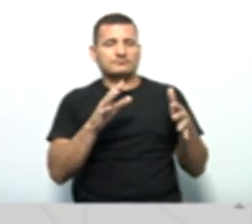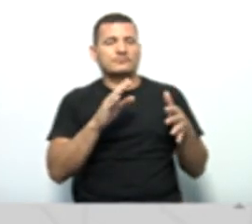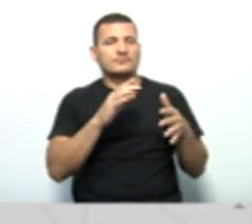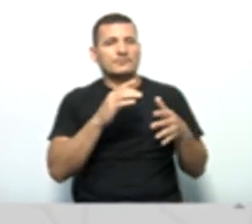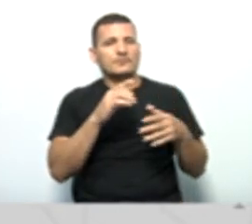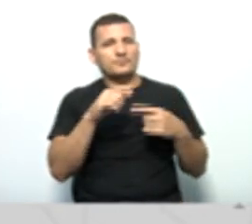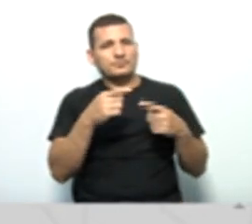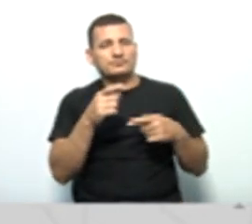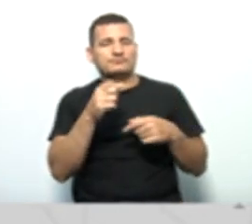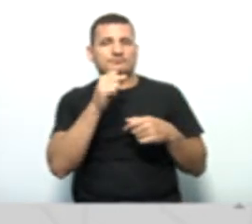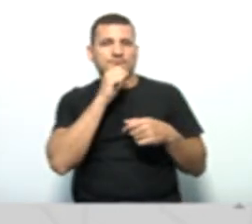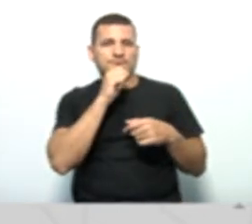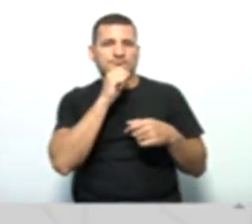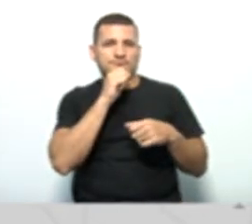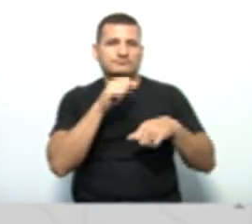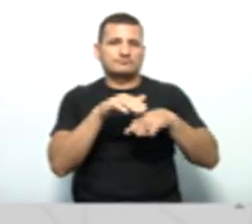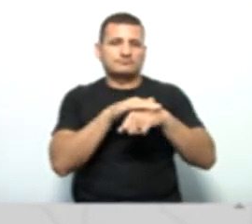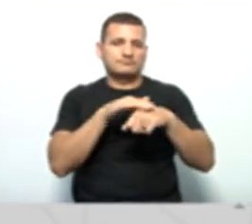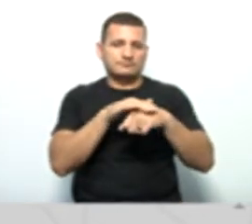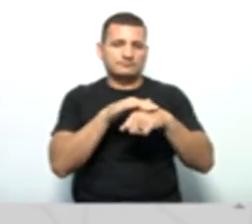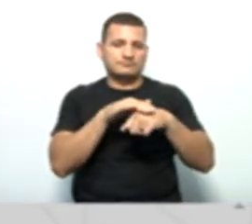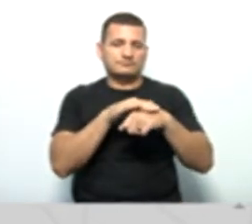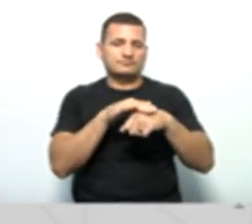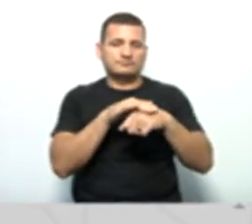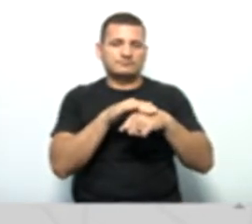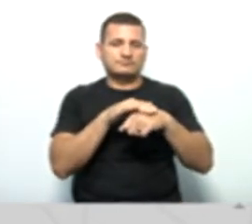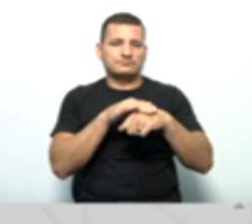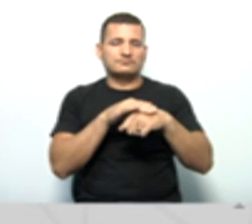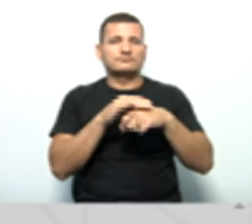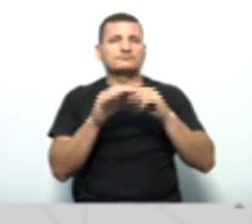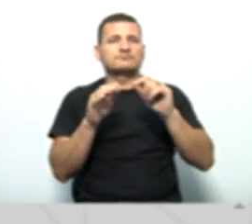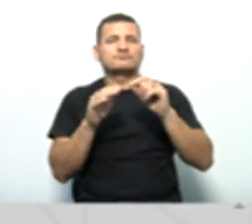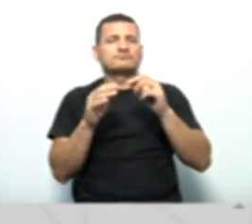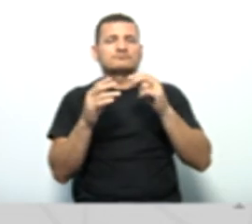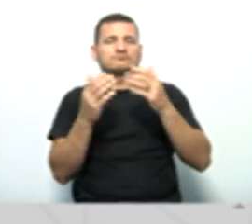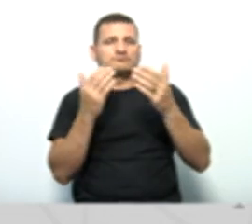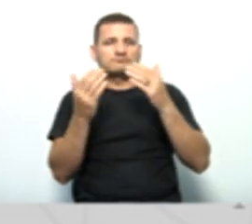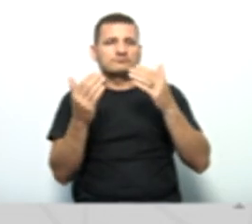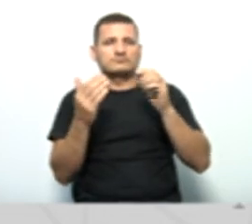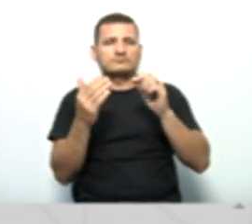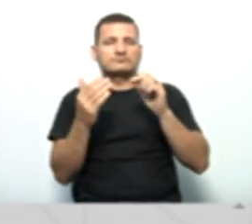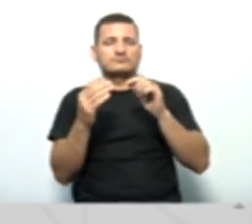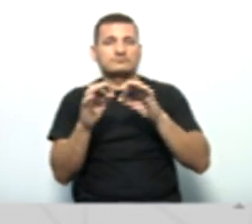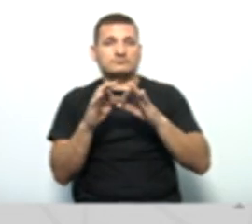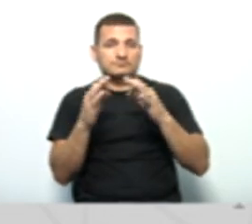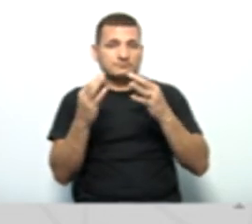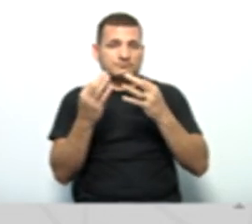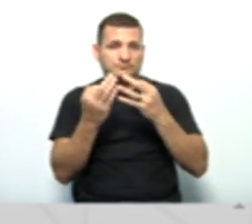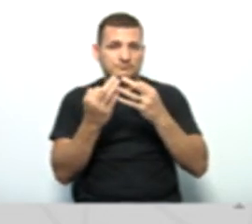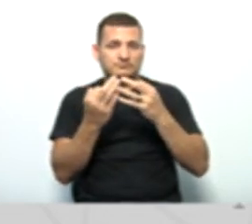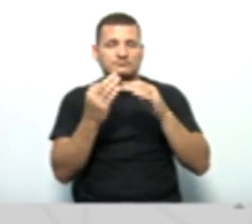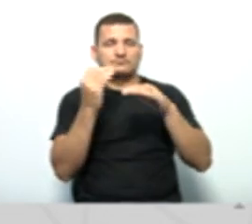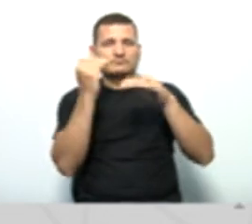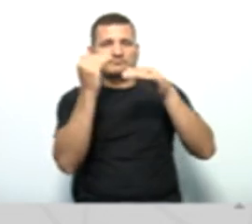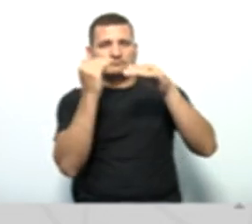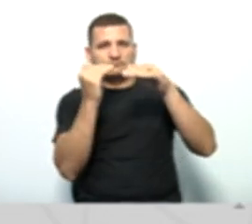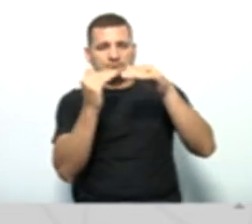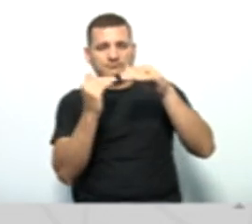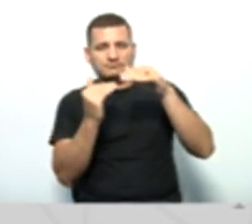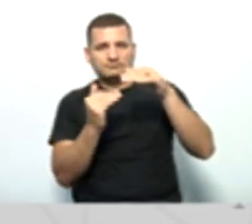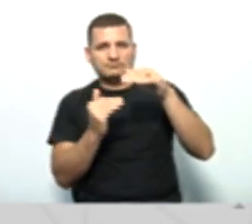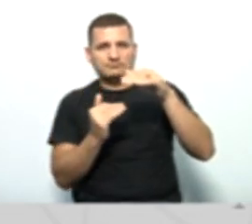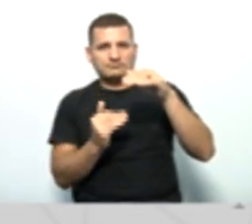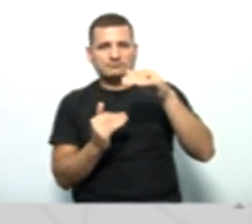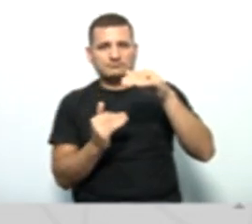Isso. Então eu sempre trato Então, assim, hierarquia da família, né? hierarquia da família. O patriarca